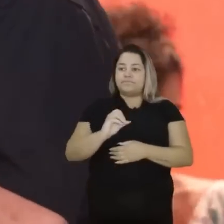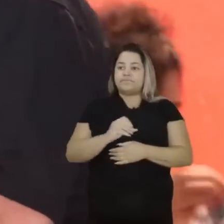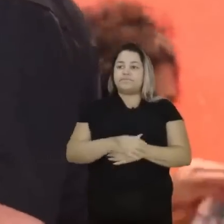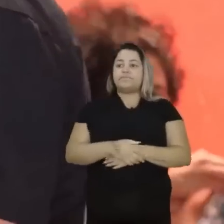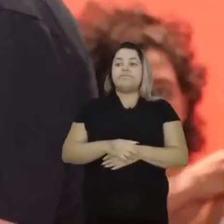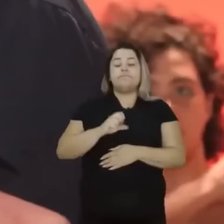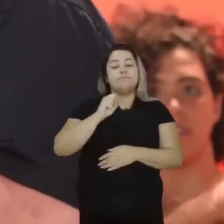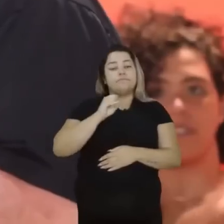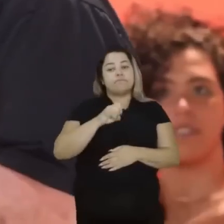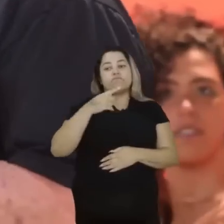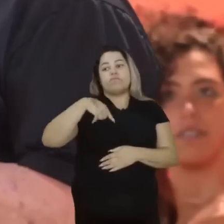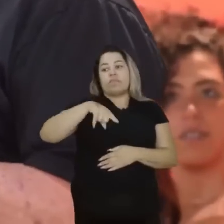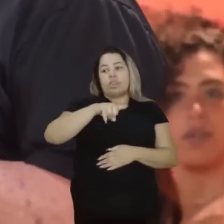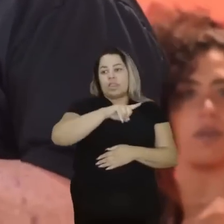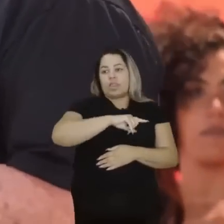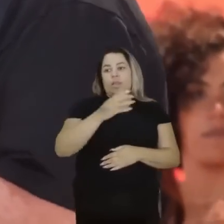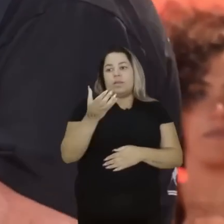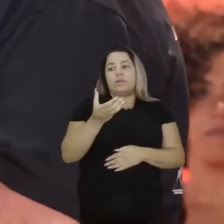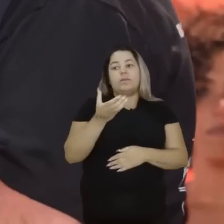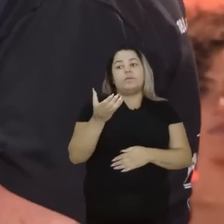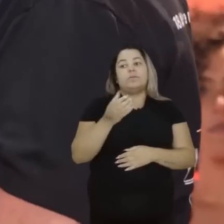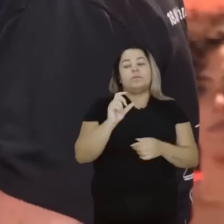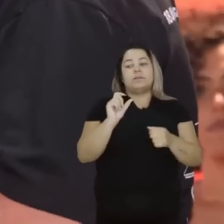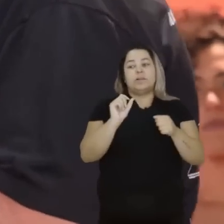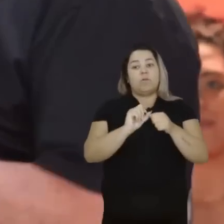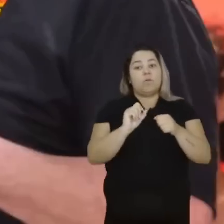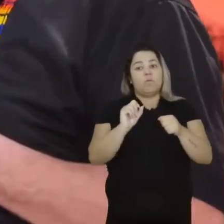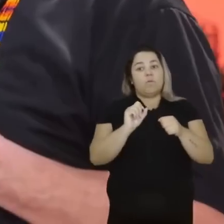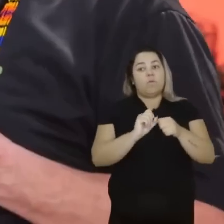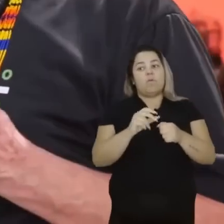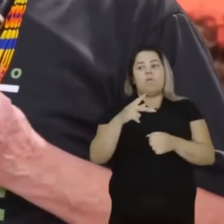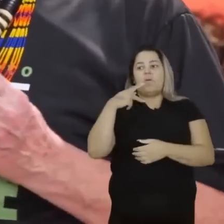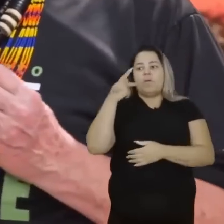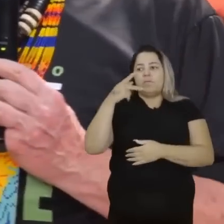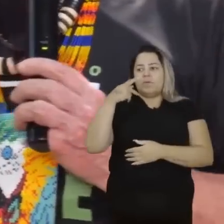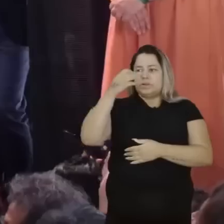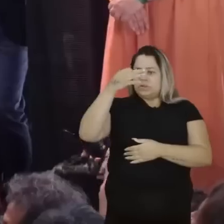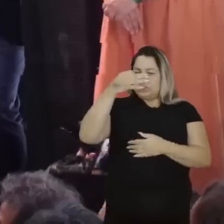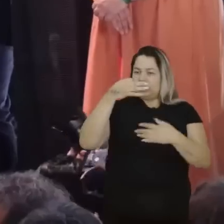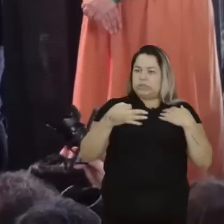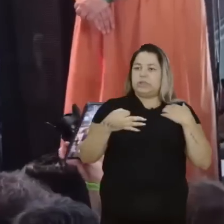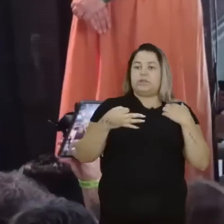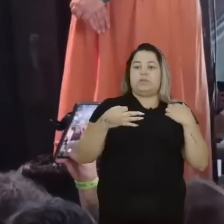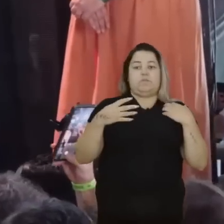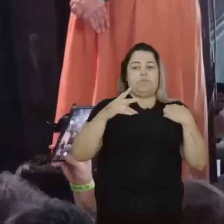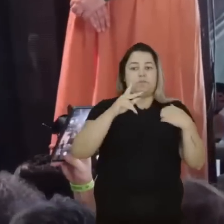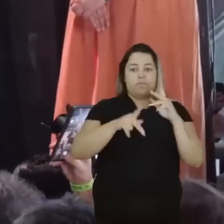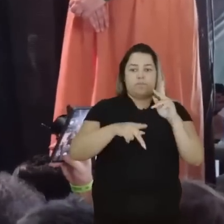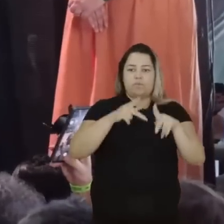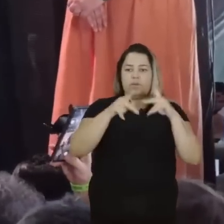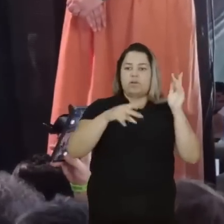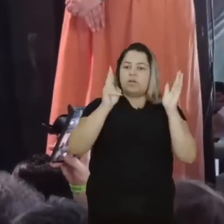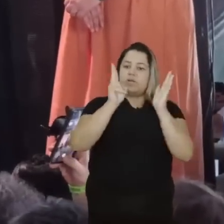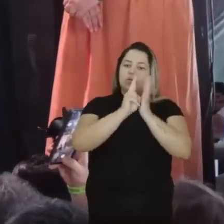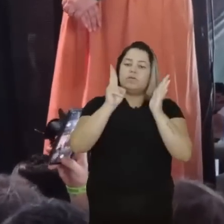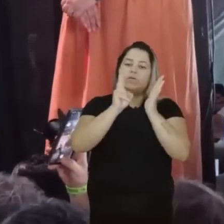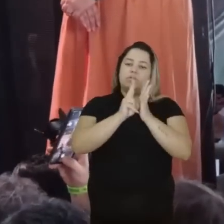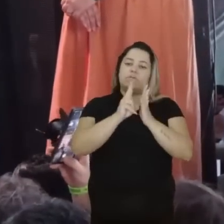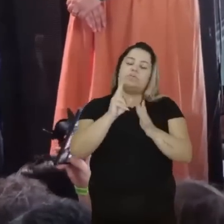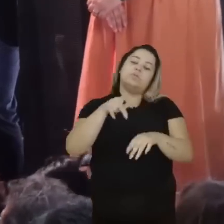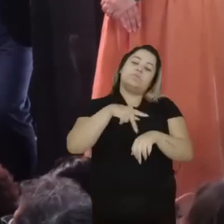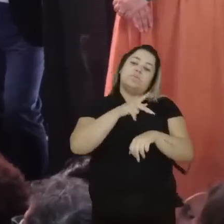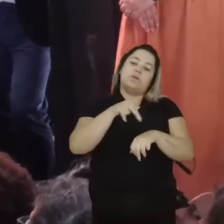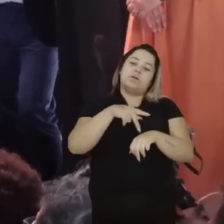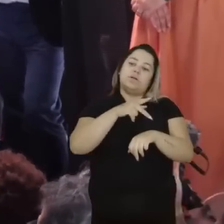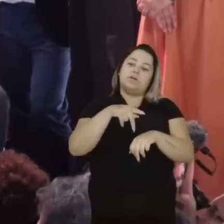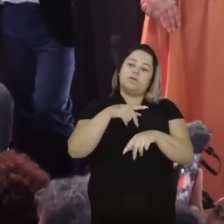a gente quiser fazer uma política correta para os povos indígenas nesse país, nós